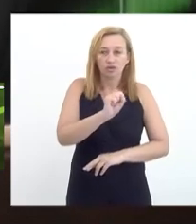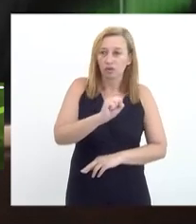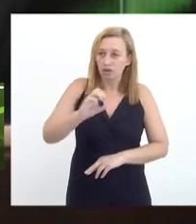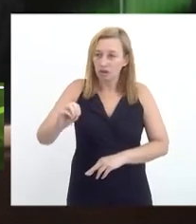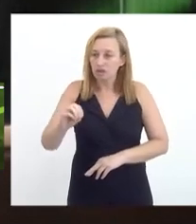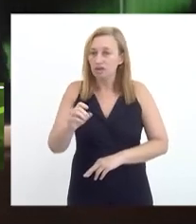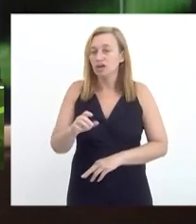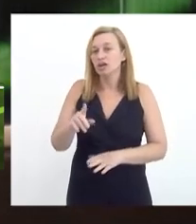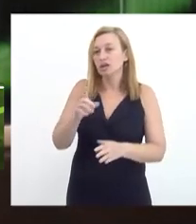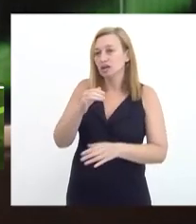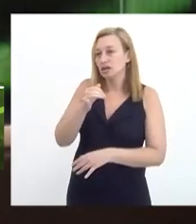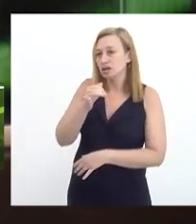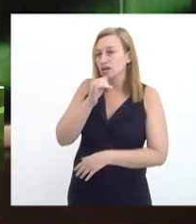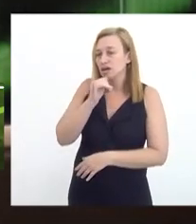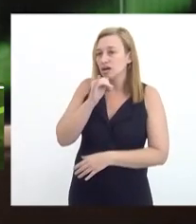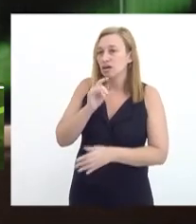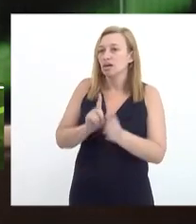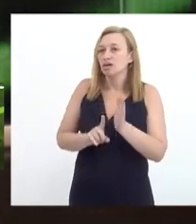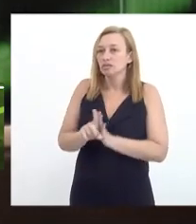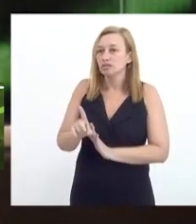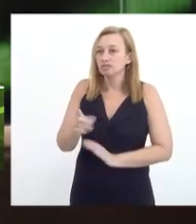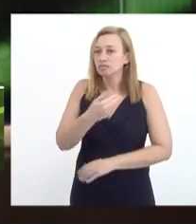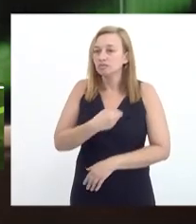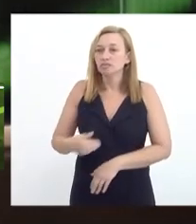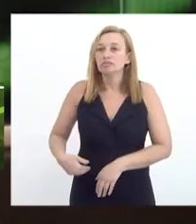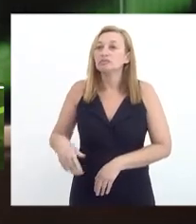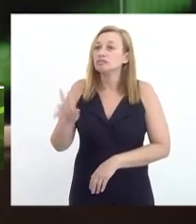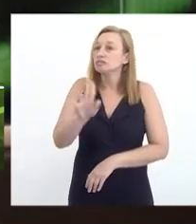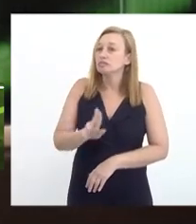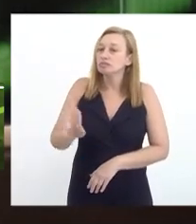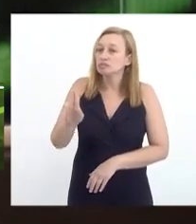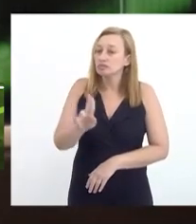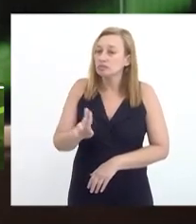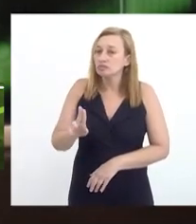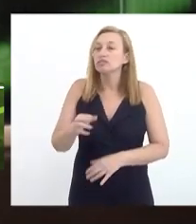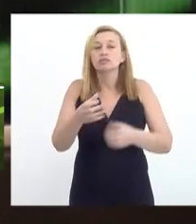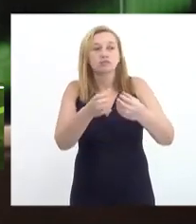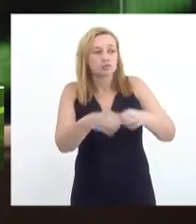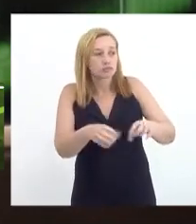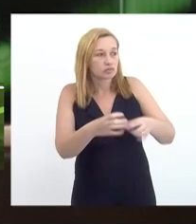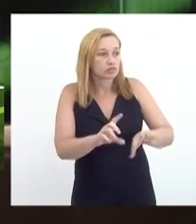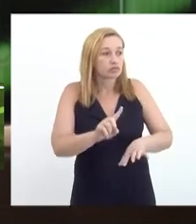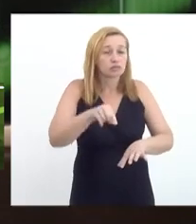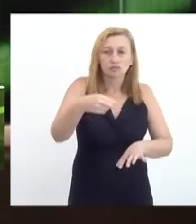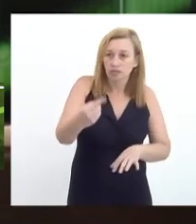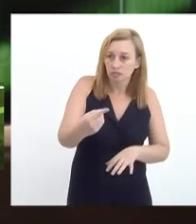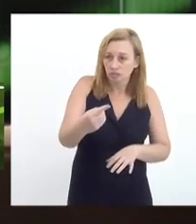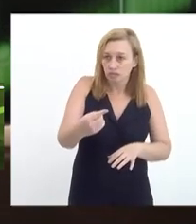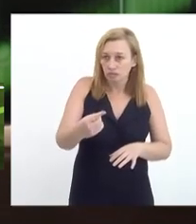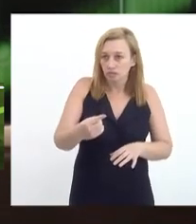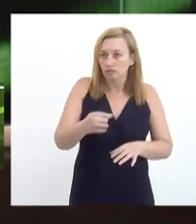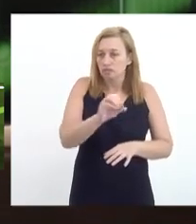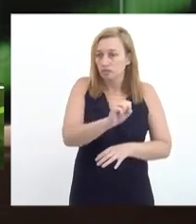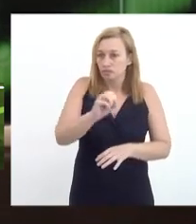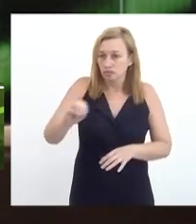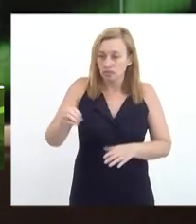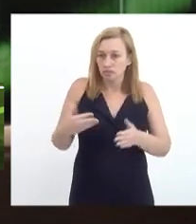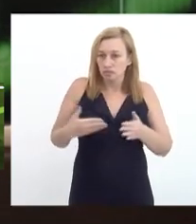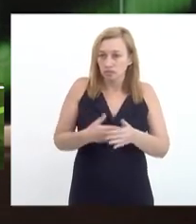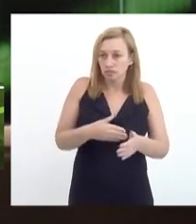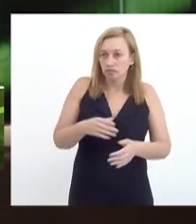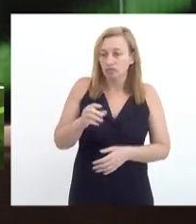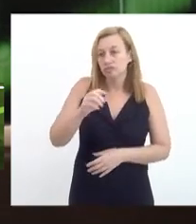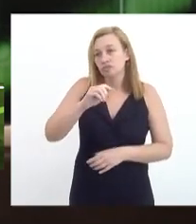exemplo Que foi perguntado Que o governo Vai usar O concurso Ou outra forma Porque as OAS Vão até julho